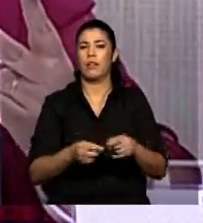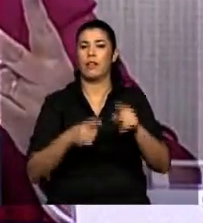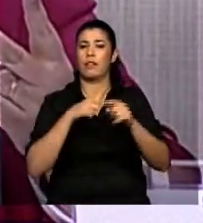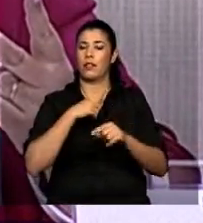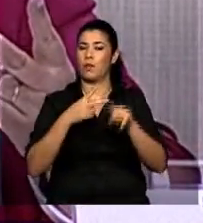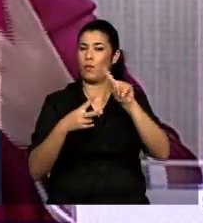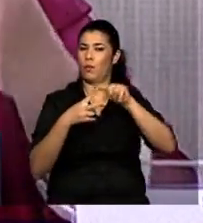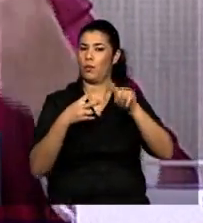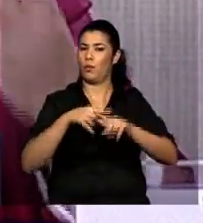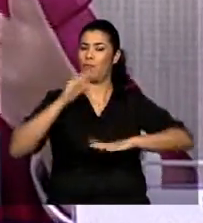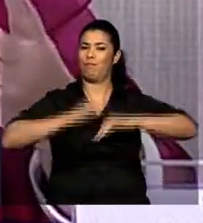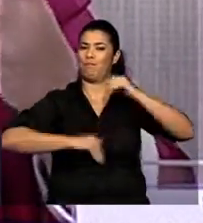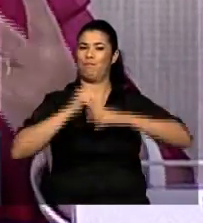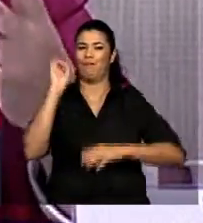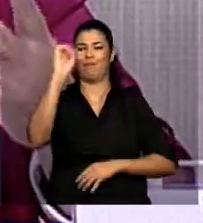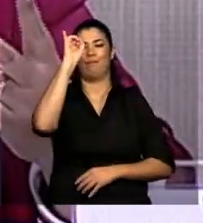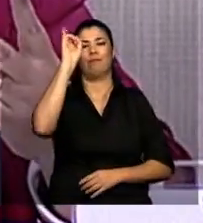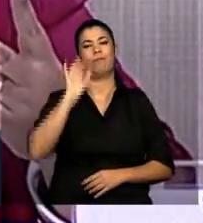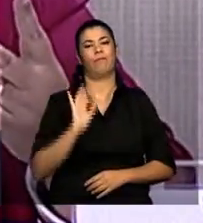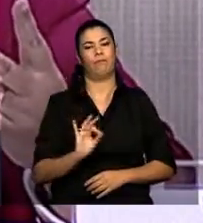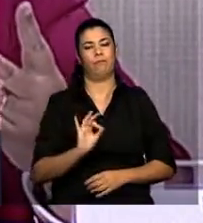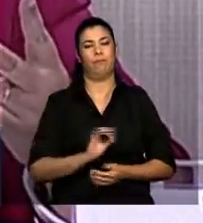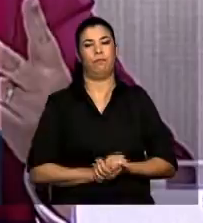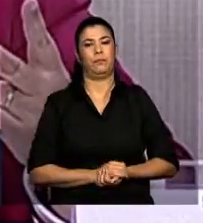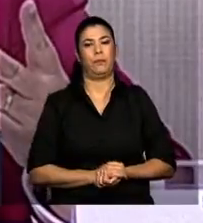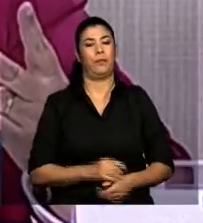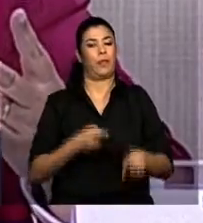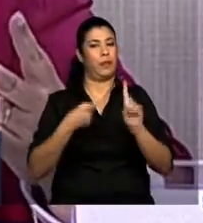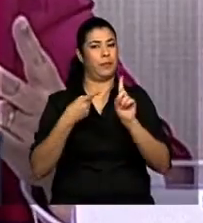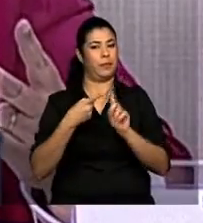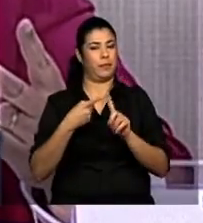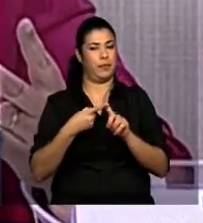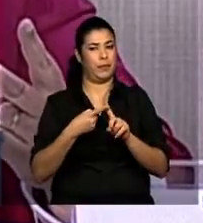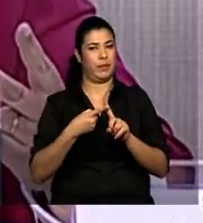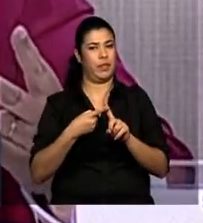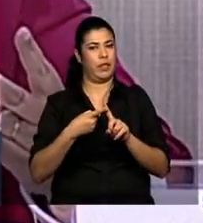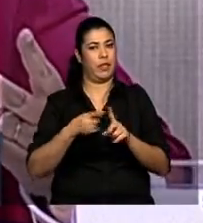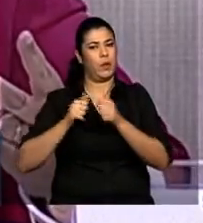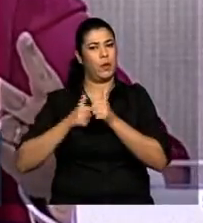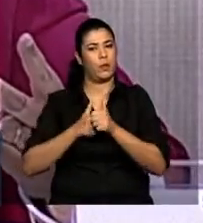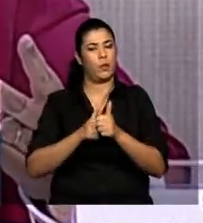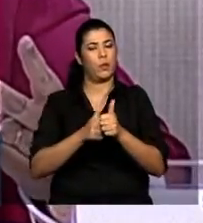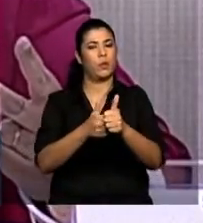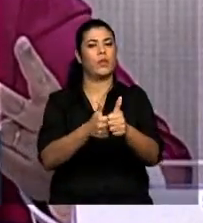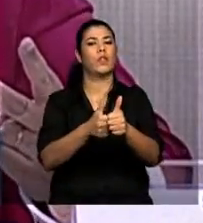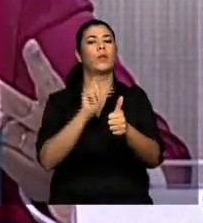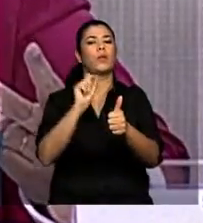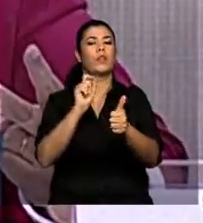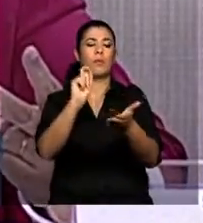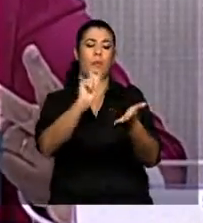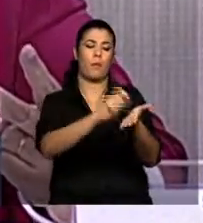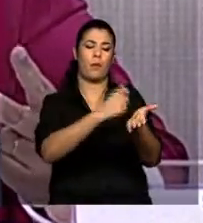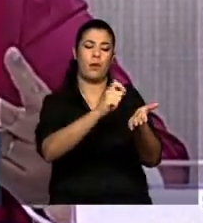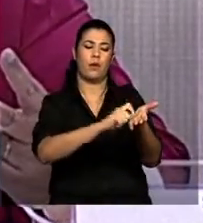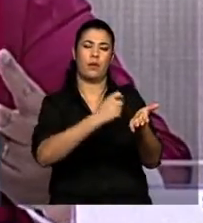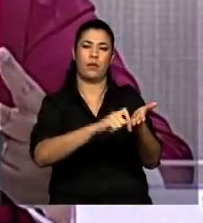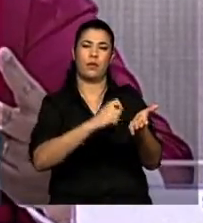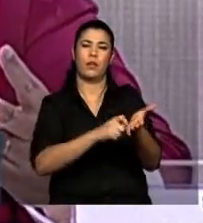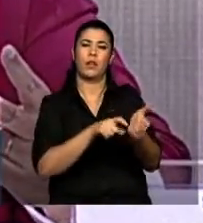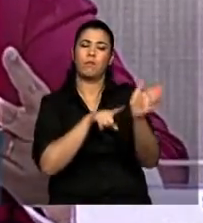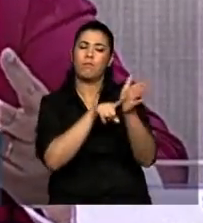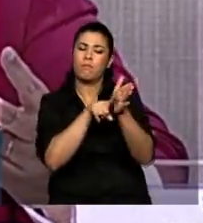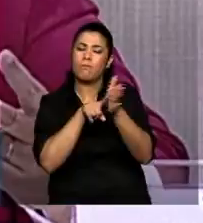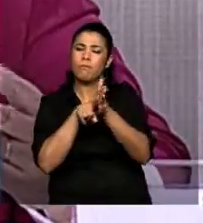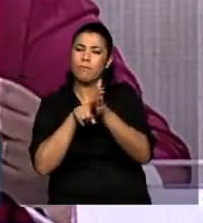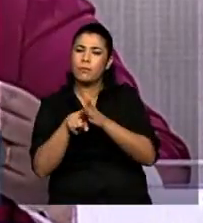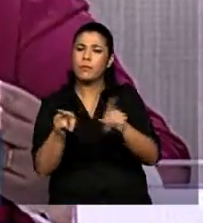muito importantes. Duas ações muito importantes. A primeira é do acompanhamento da notificação, do inquérito